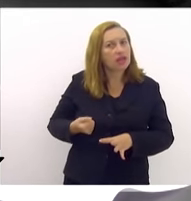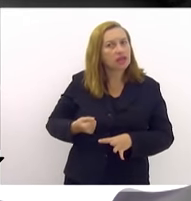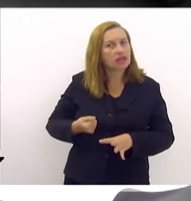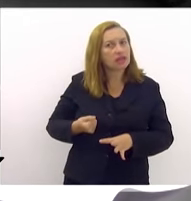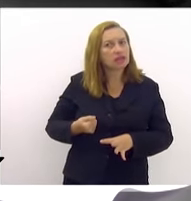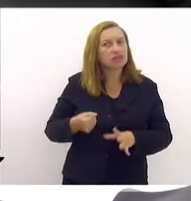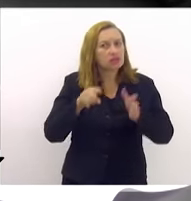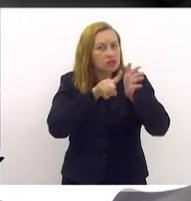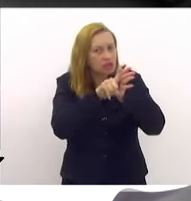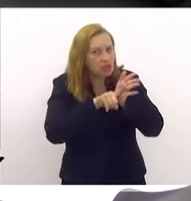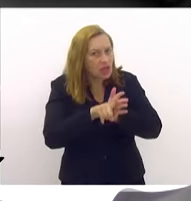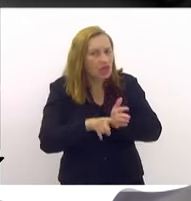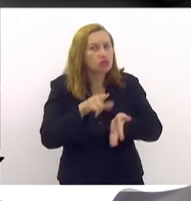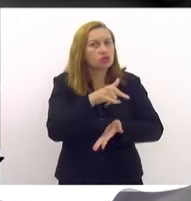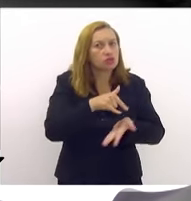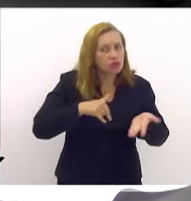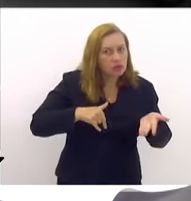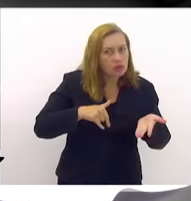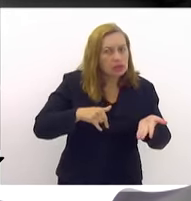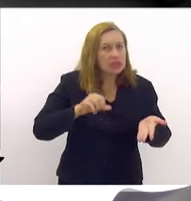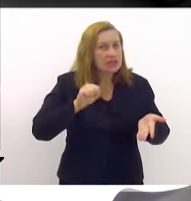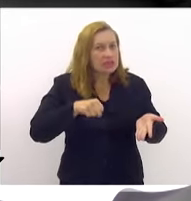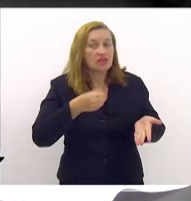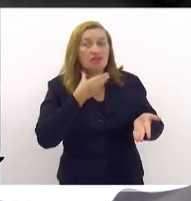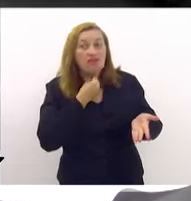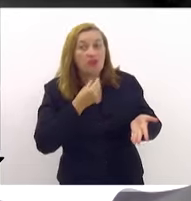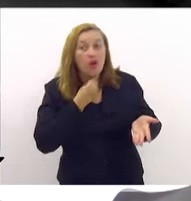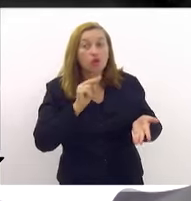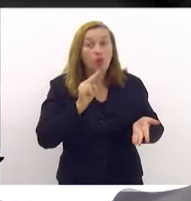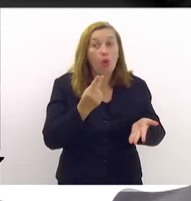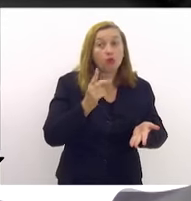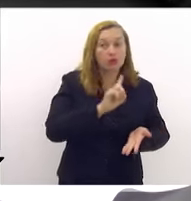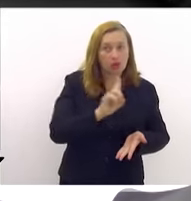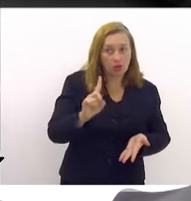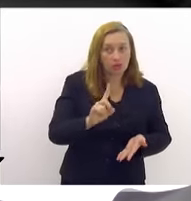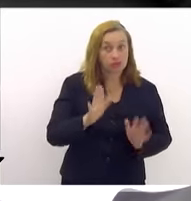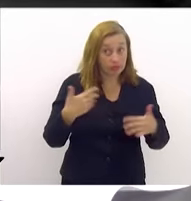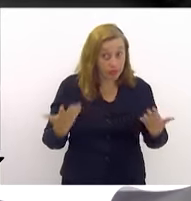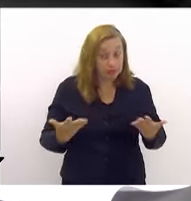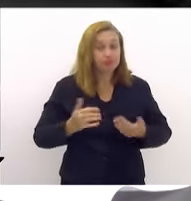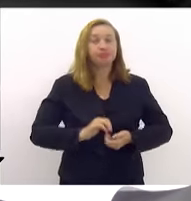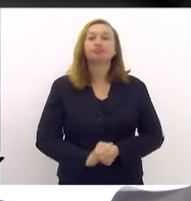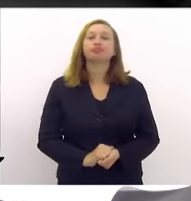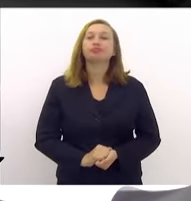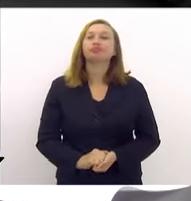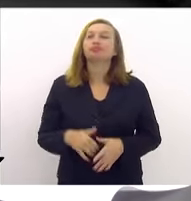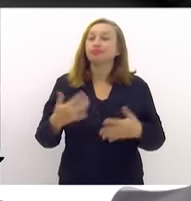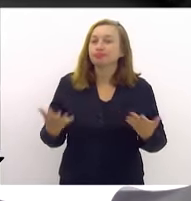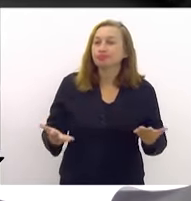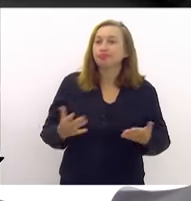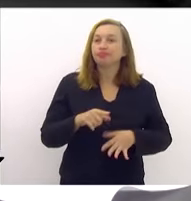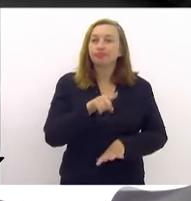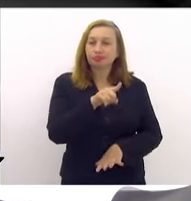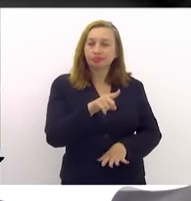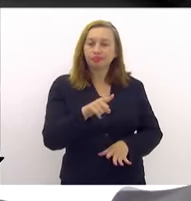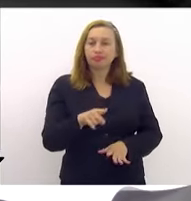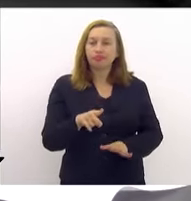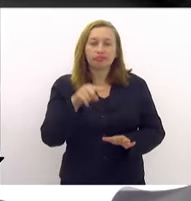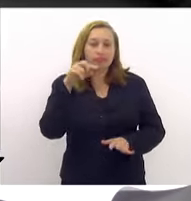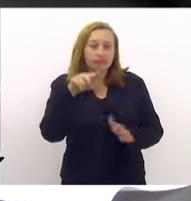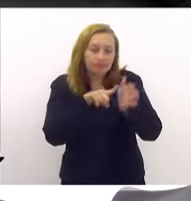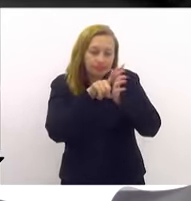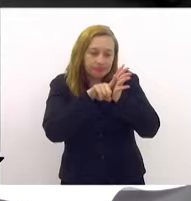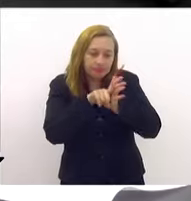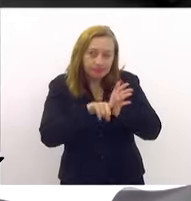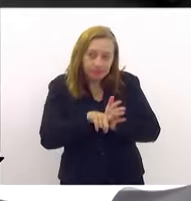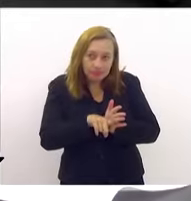fazer análise de documentos se estão falsificados ou não estão falsificados. Então, ali, o deverá analisar, não é